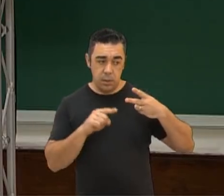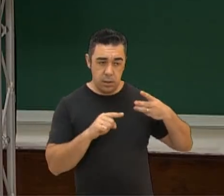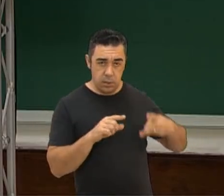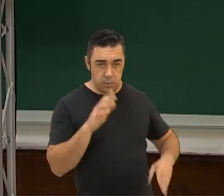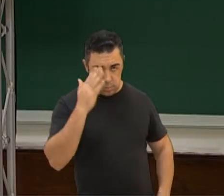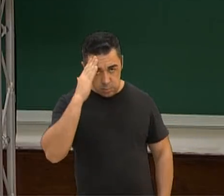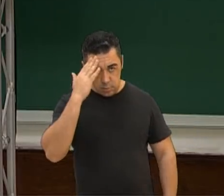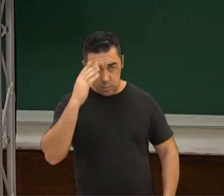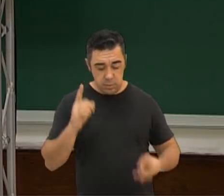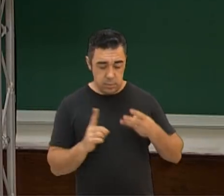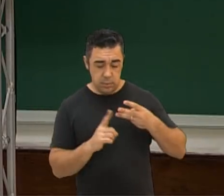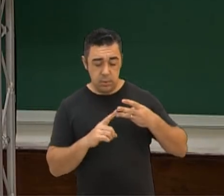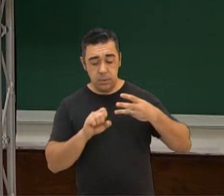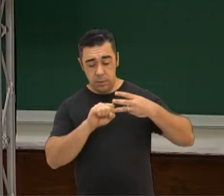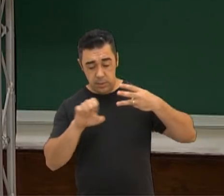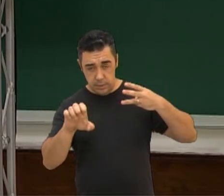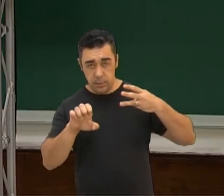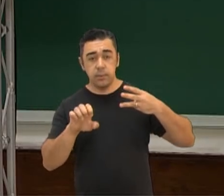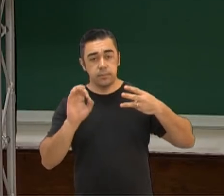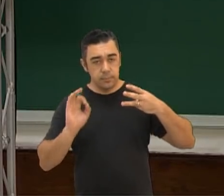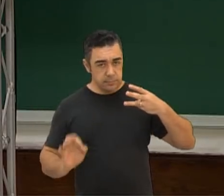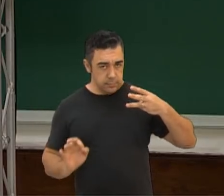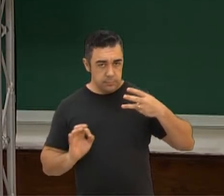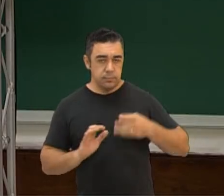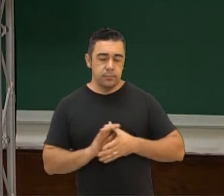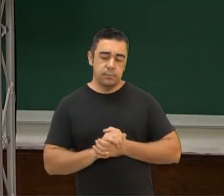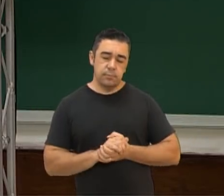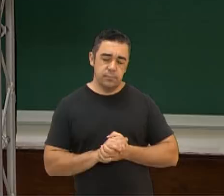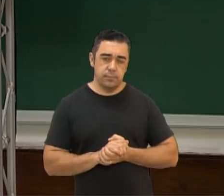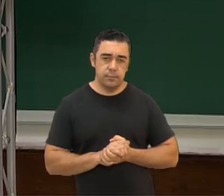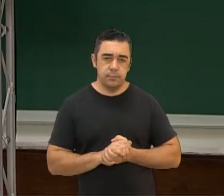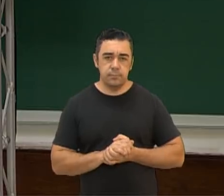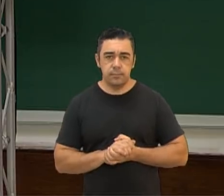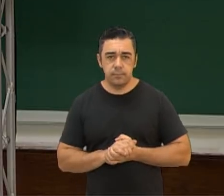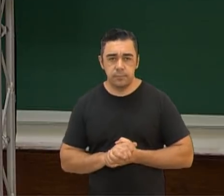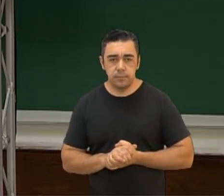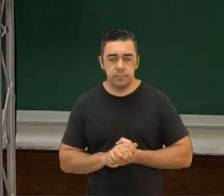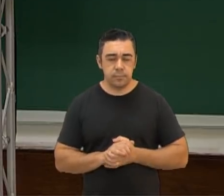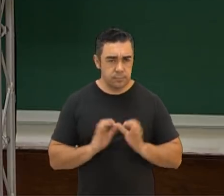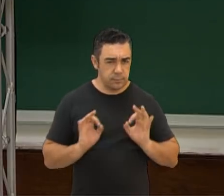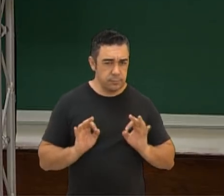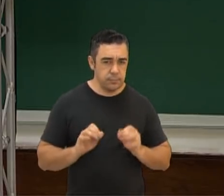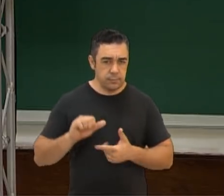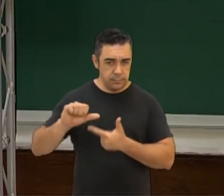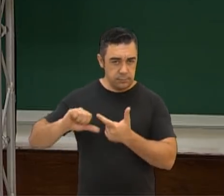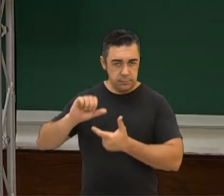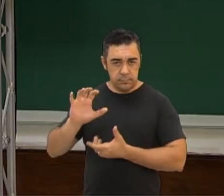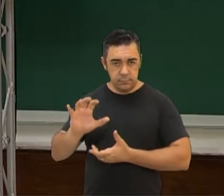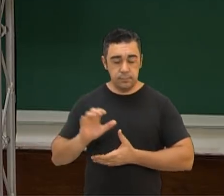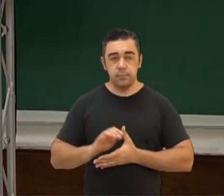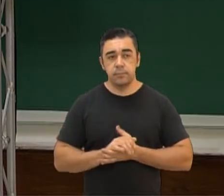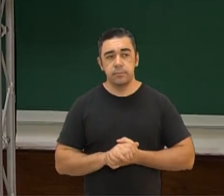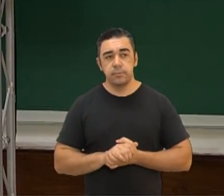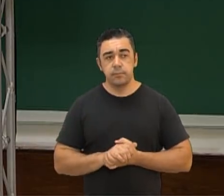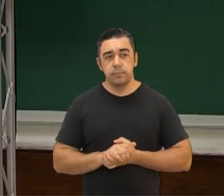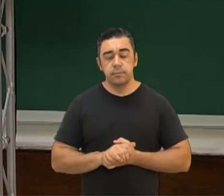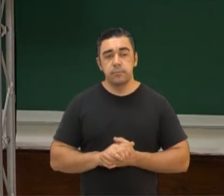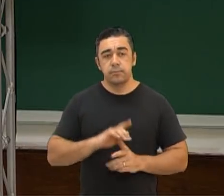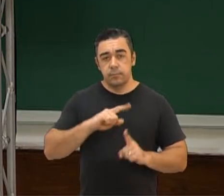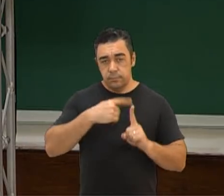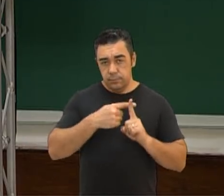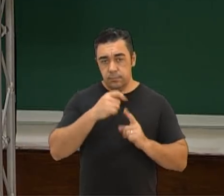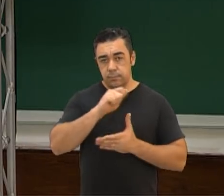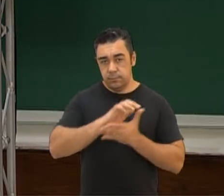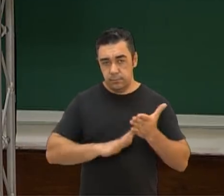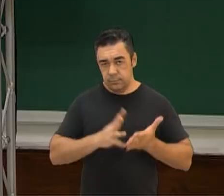ele se veste e elas se olham, elas se vestem, certo? Vamos fazer mais exercícios